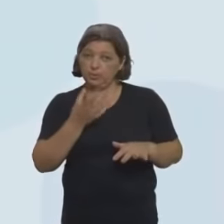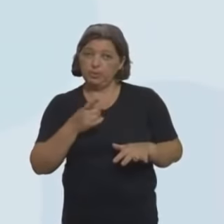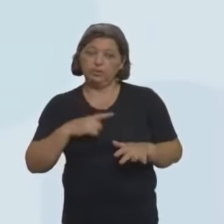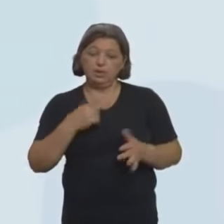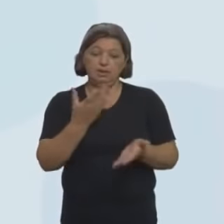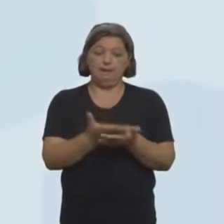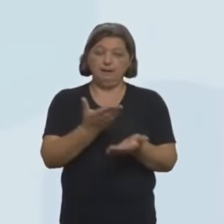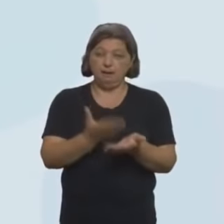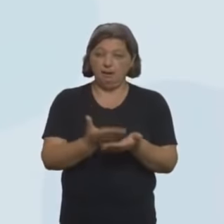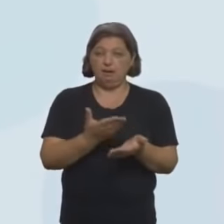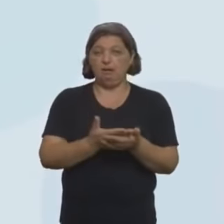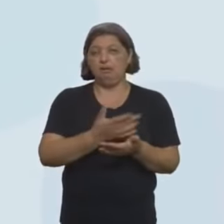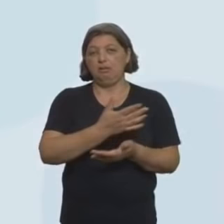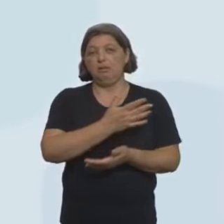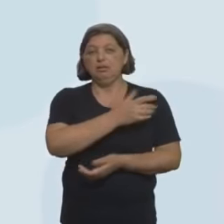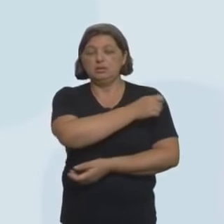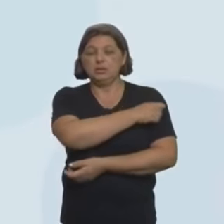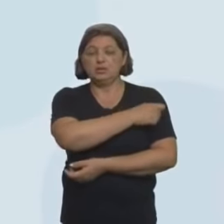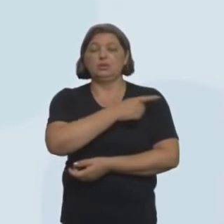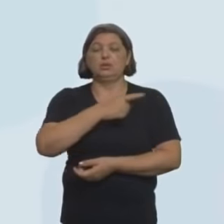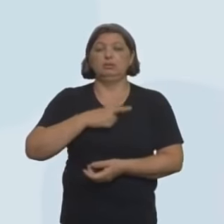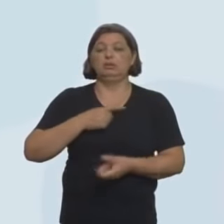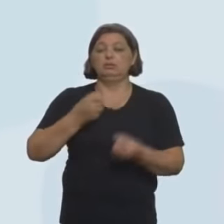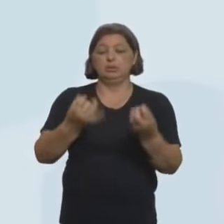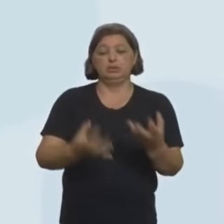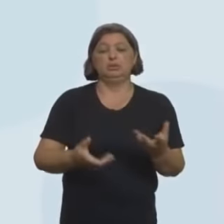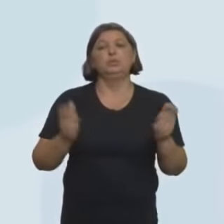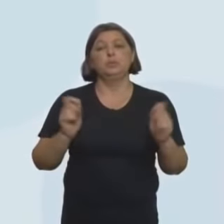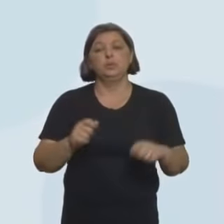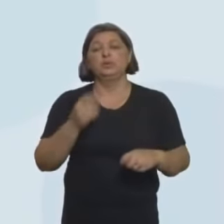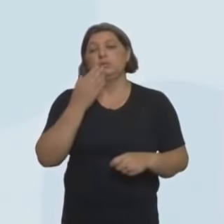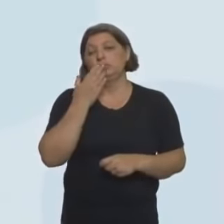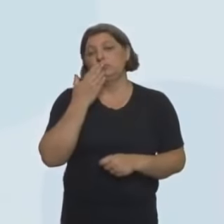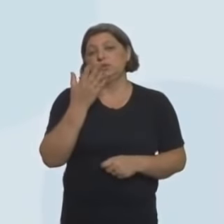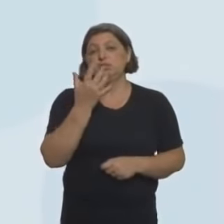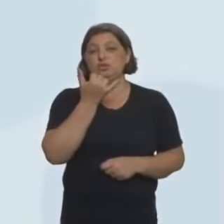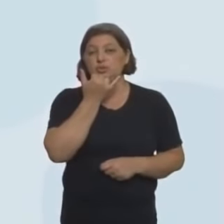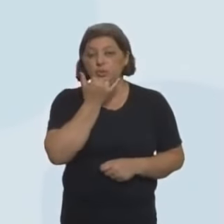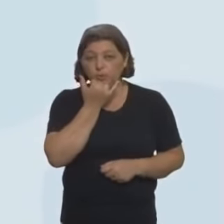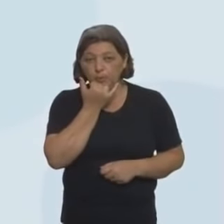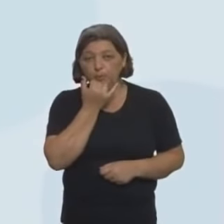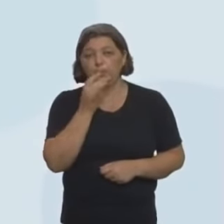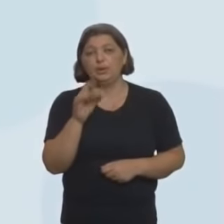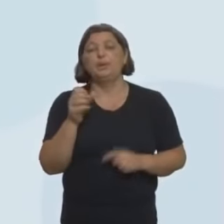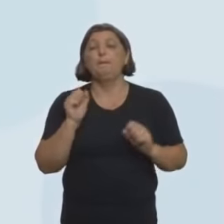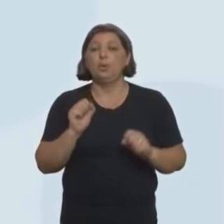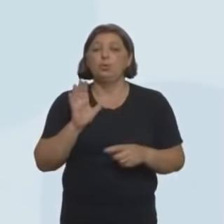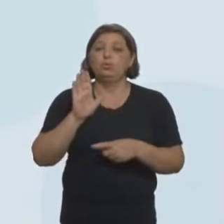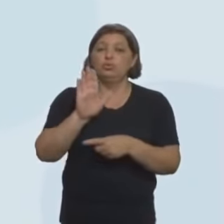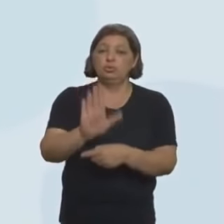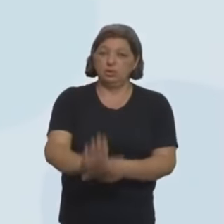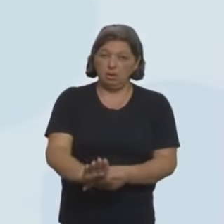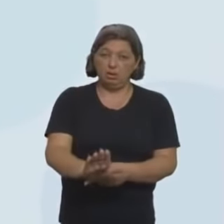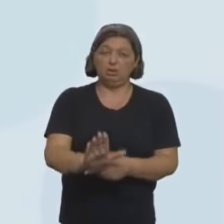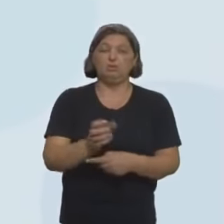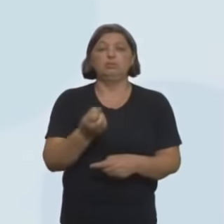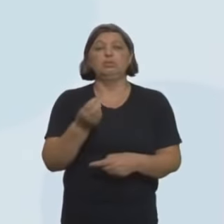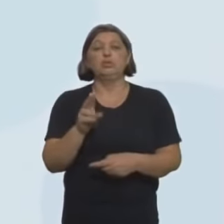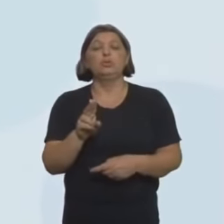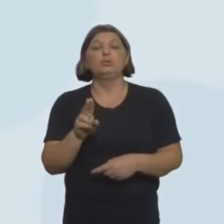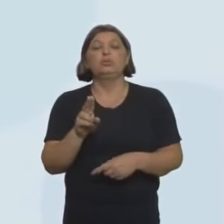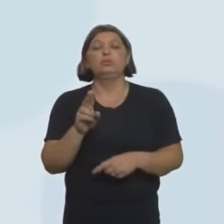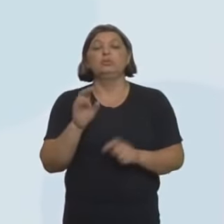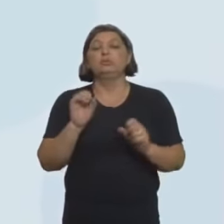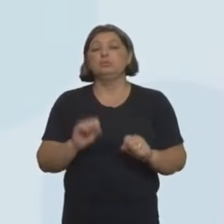onde os alunos têm lá de forma pontuada. Eu posso pedir desculpas, eu posso oferecer ajuda, eu posso buscar